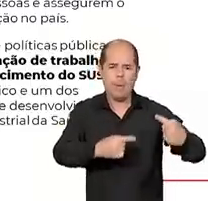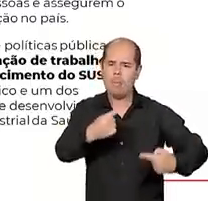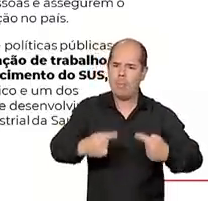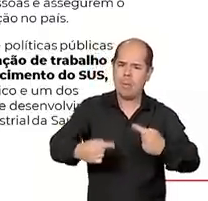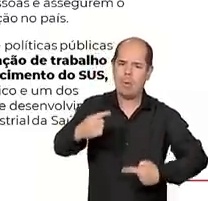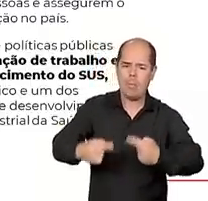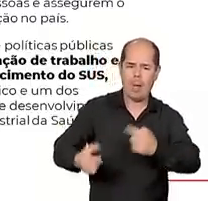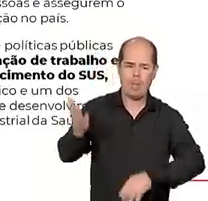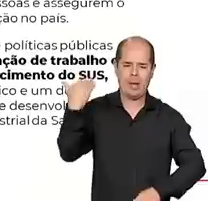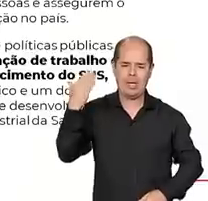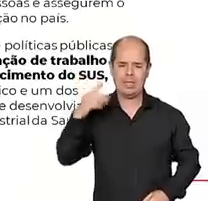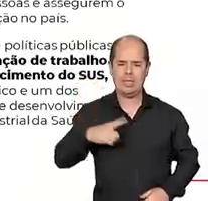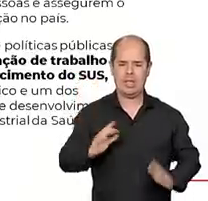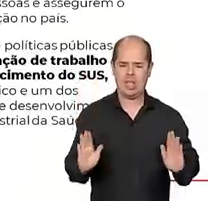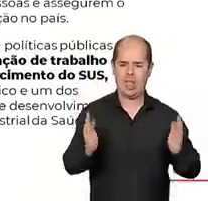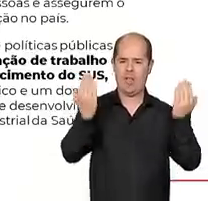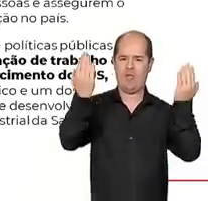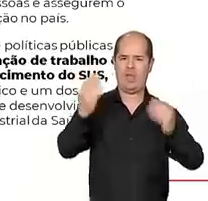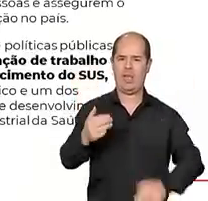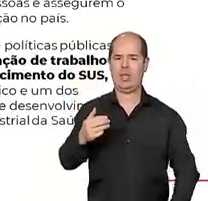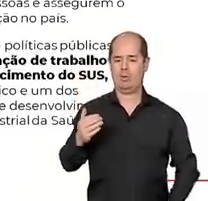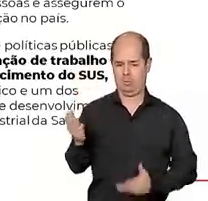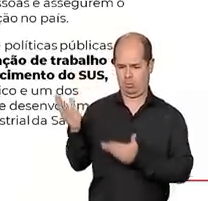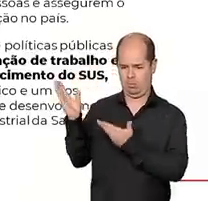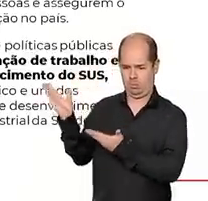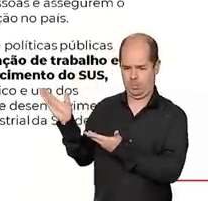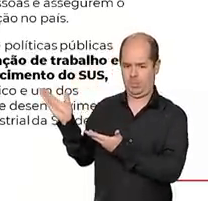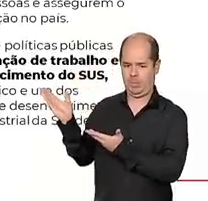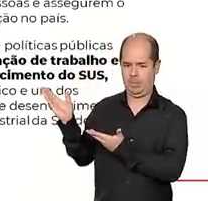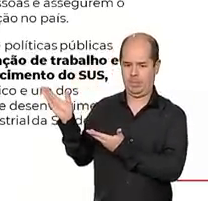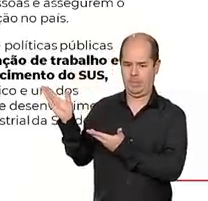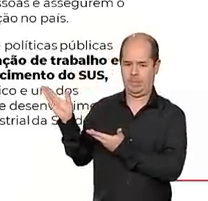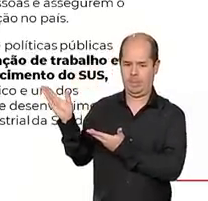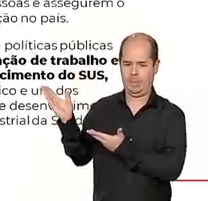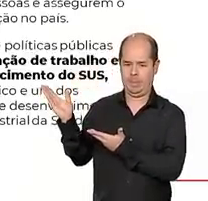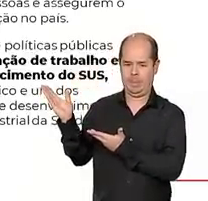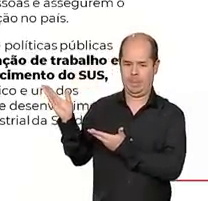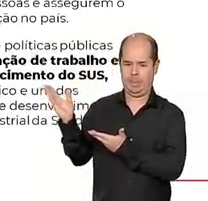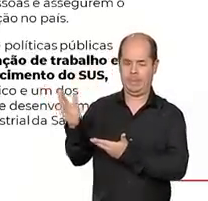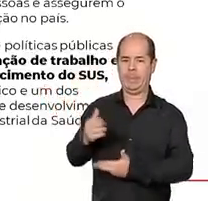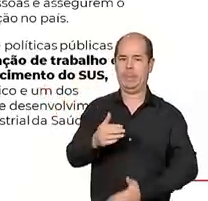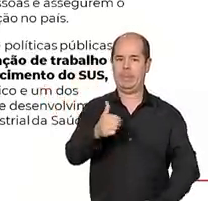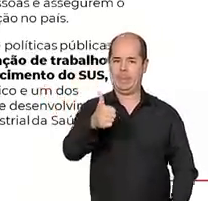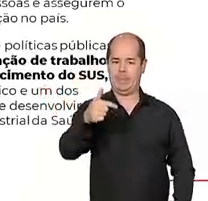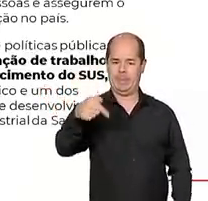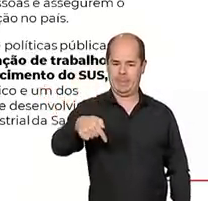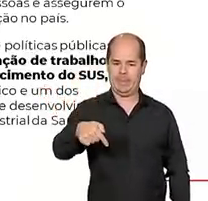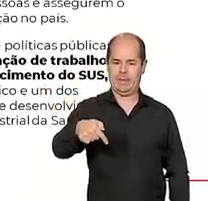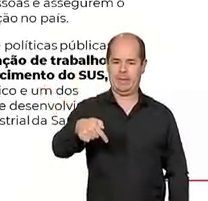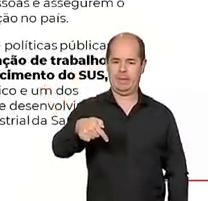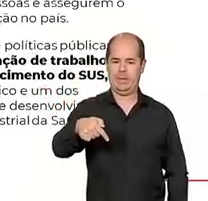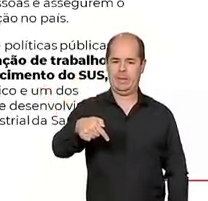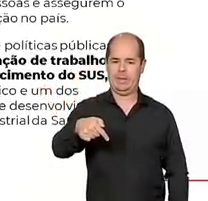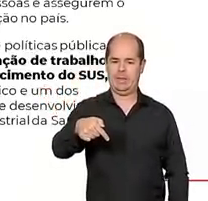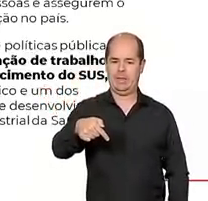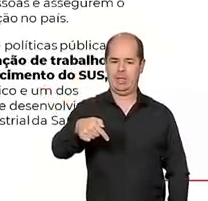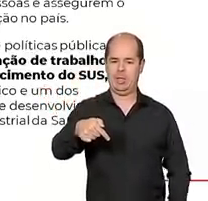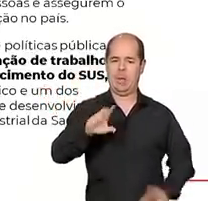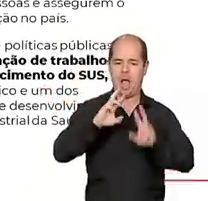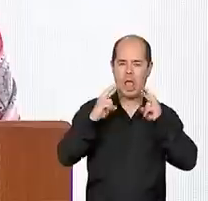17ª Conferência Nacional da Saúde, a primeira grande conferência de seu governo, presidente